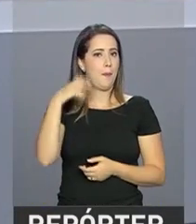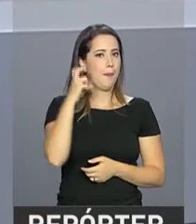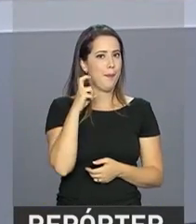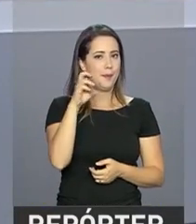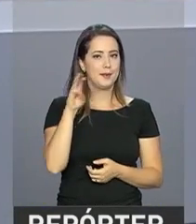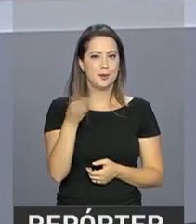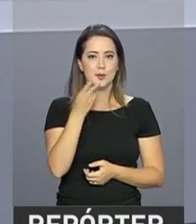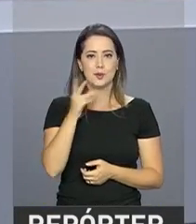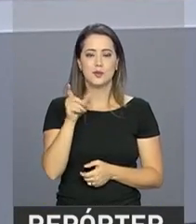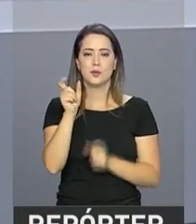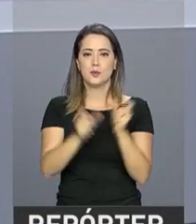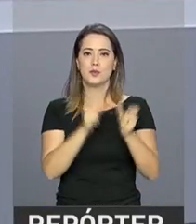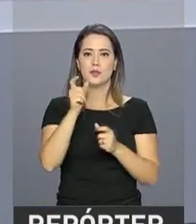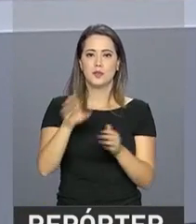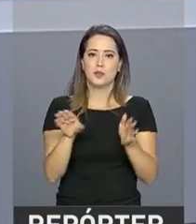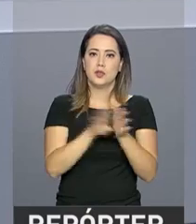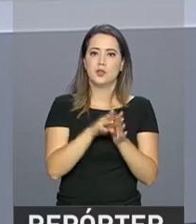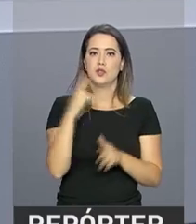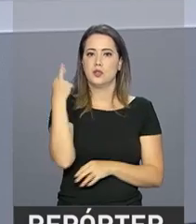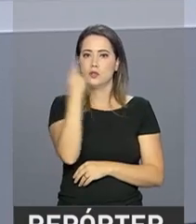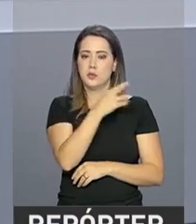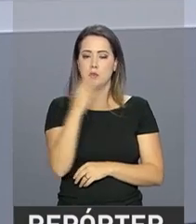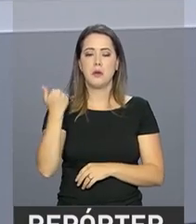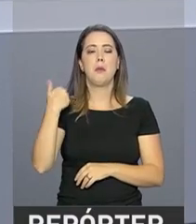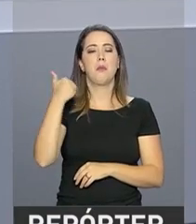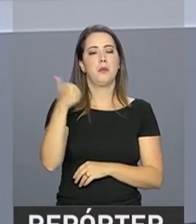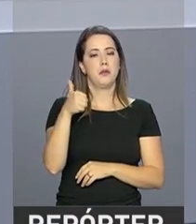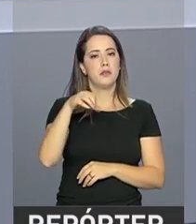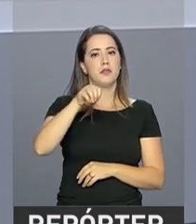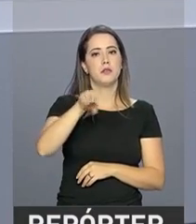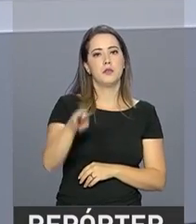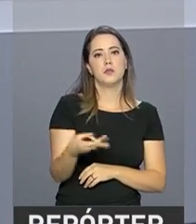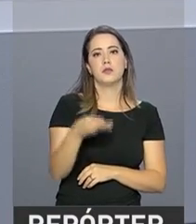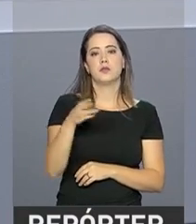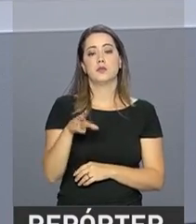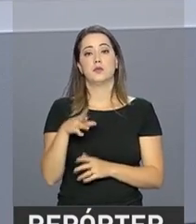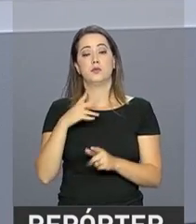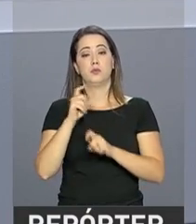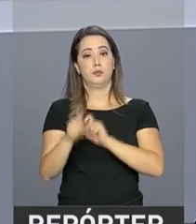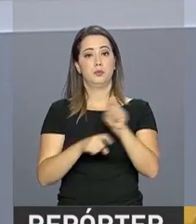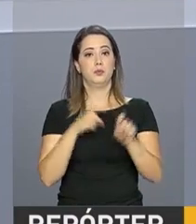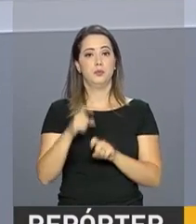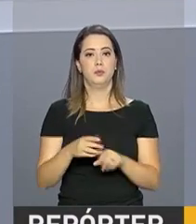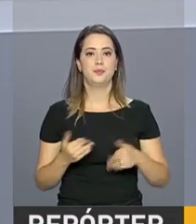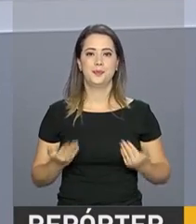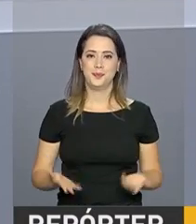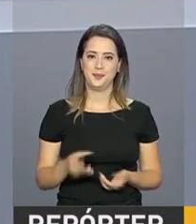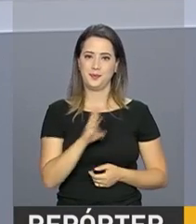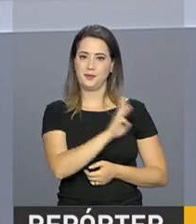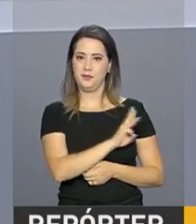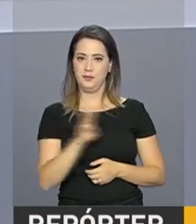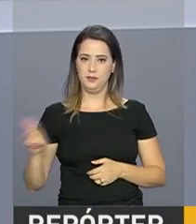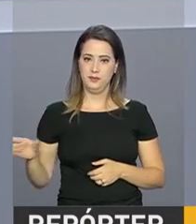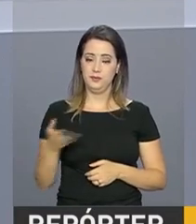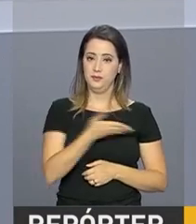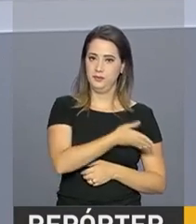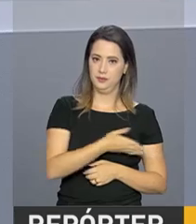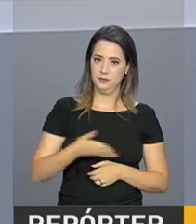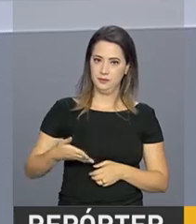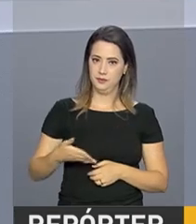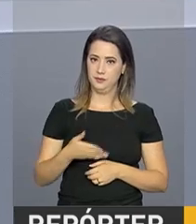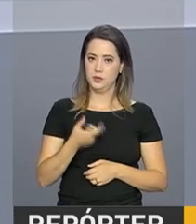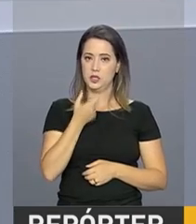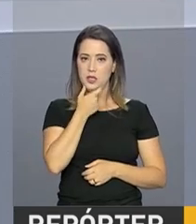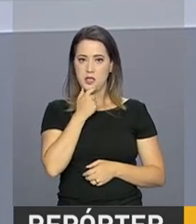de pessoas em solo russo e mais de 119 milhões no meio digital a página da campanha na internet em inglês